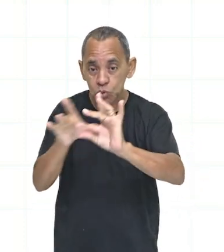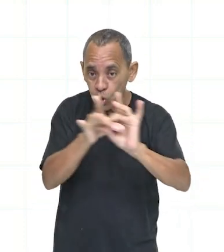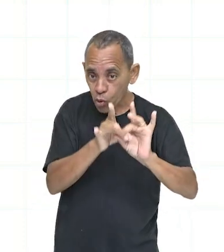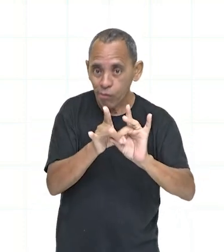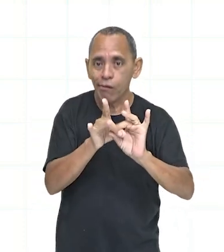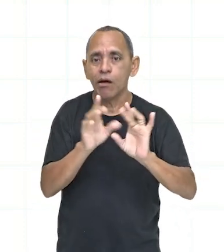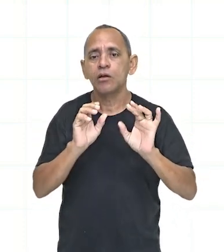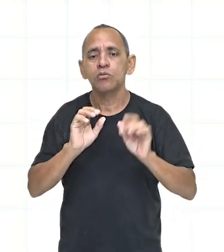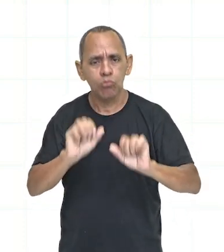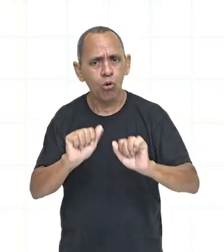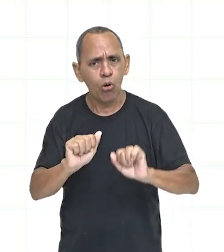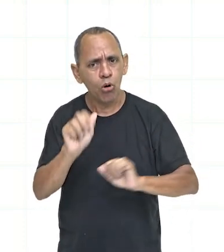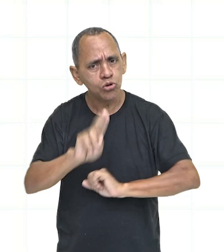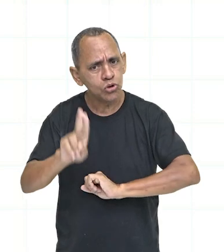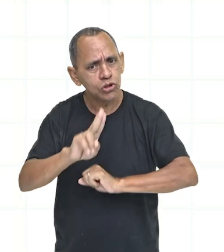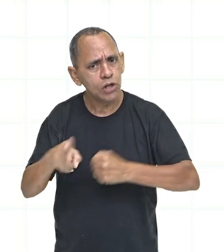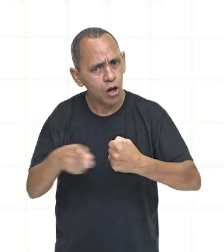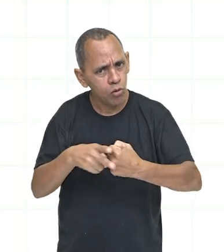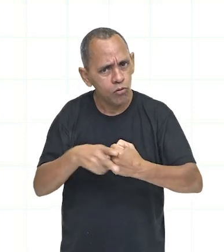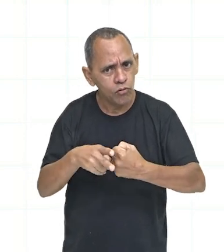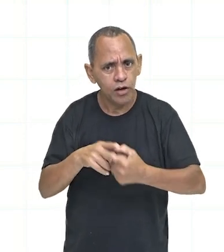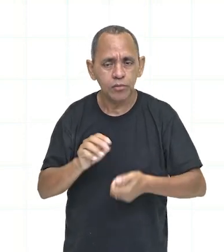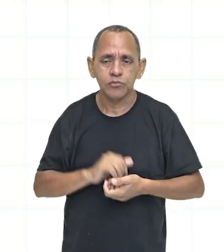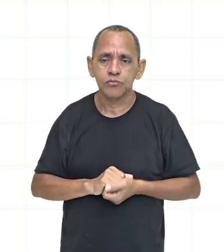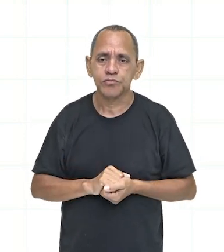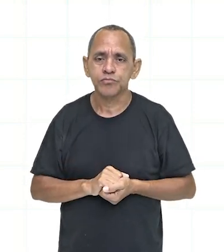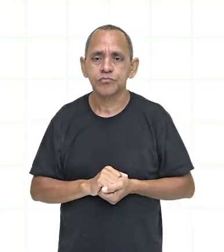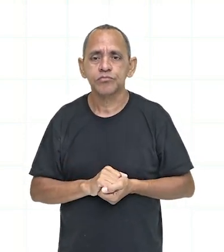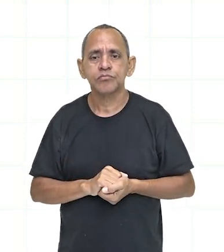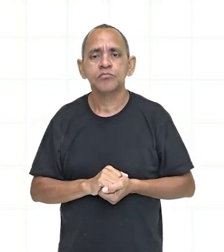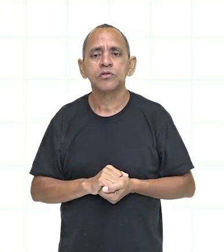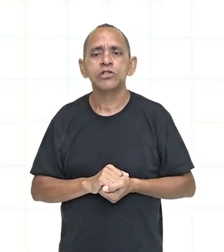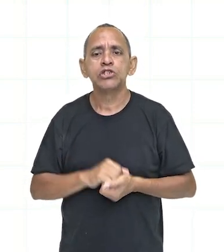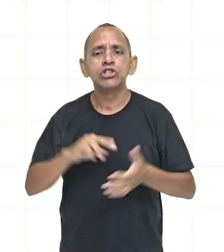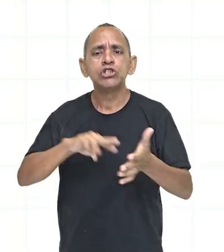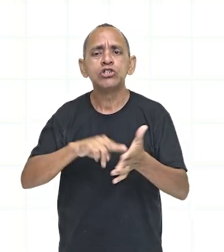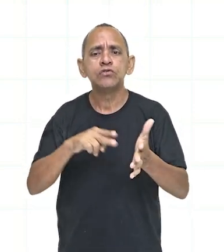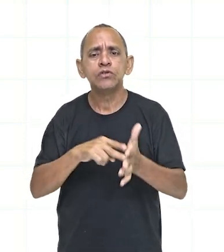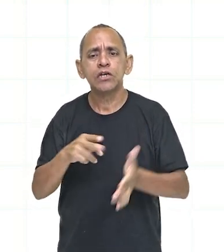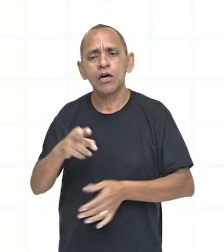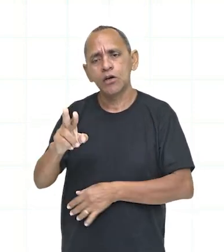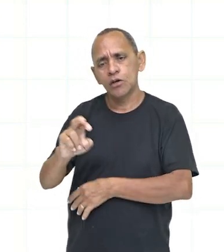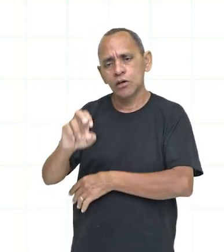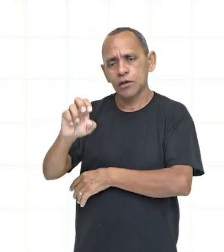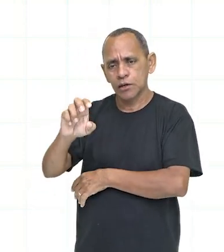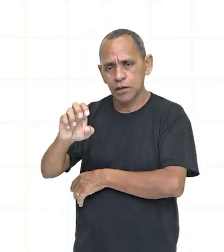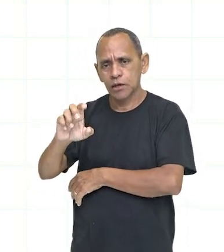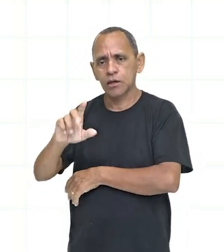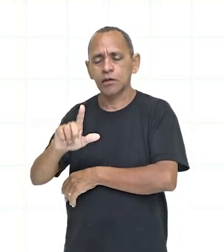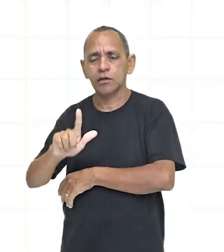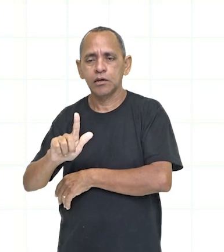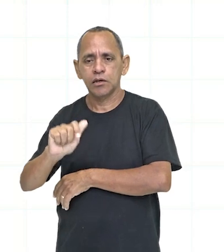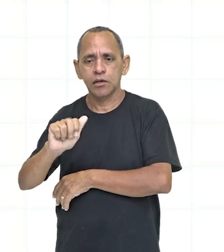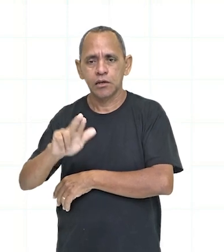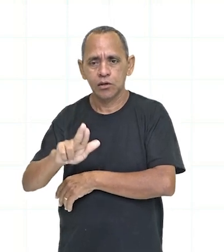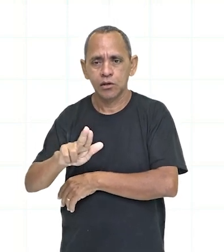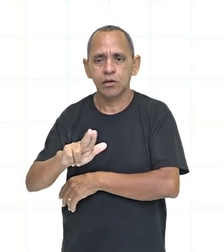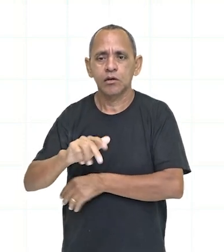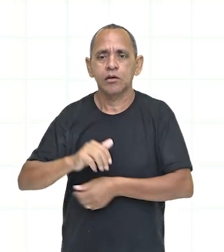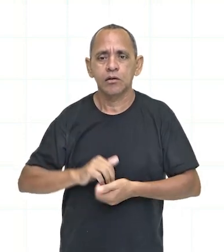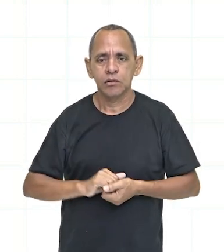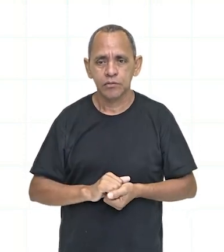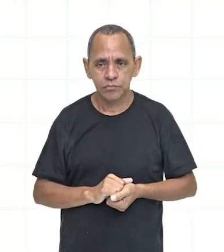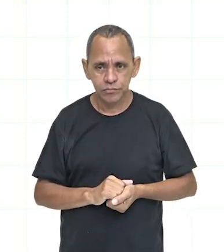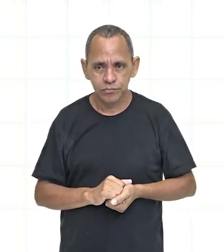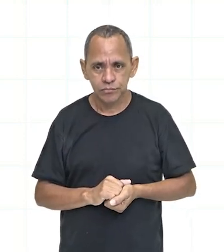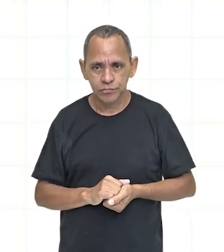ser utilizado como um verbo, que significa regar. De qualquer forma, sempre relacionado aí à sua definição, né,